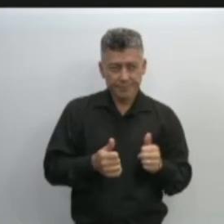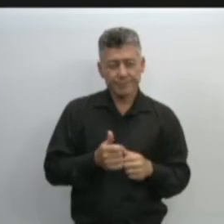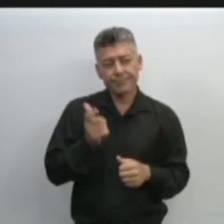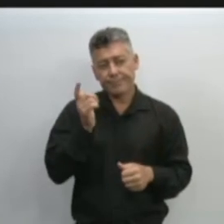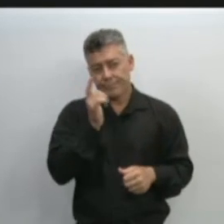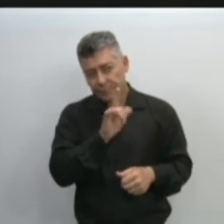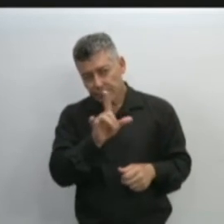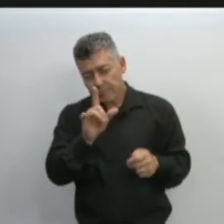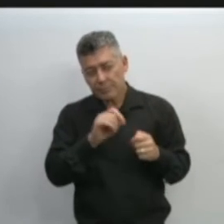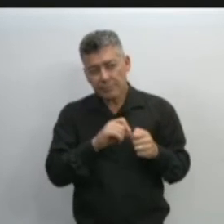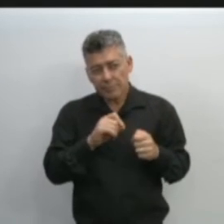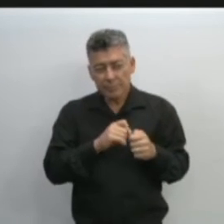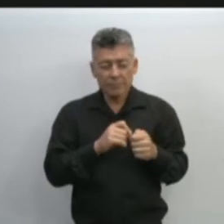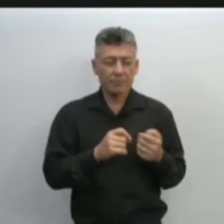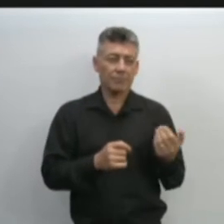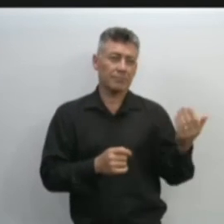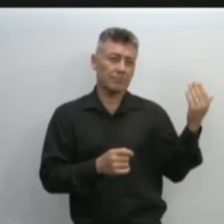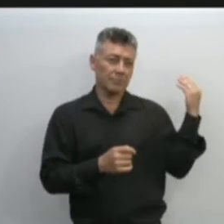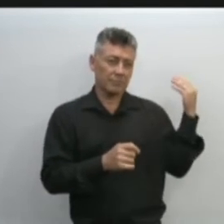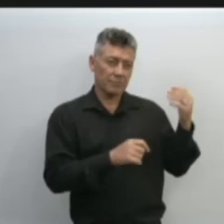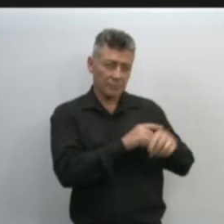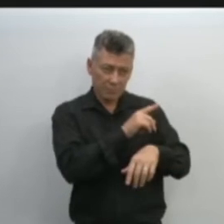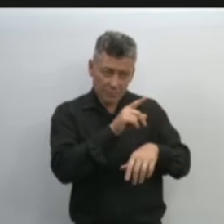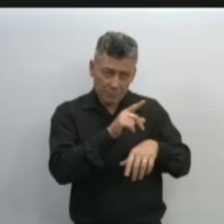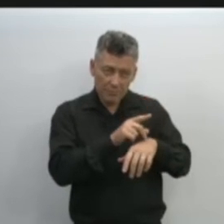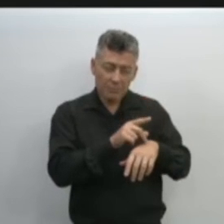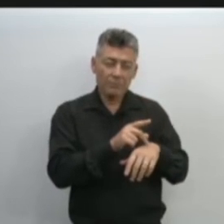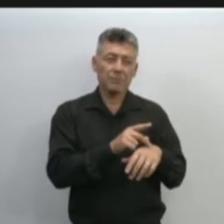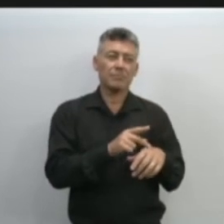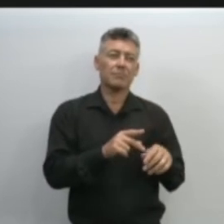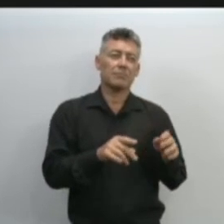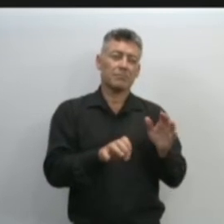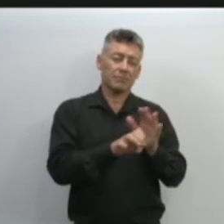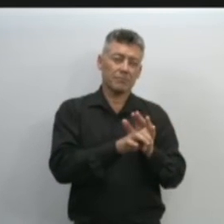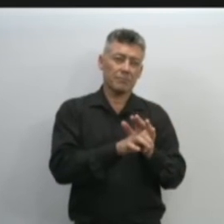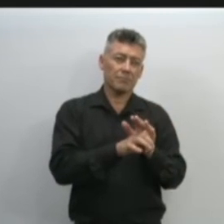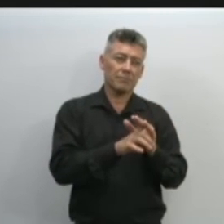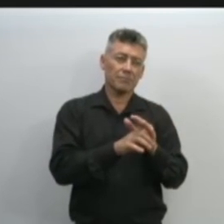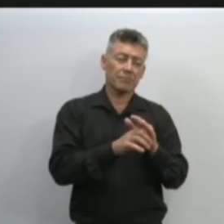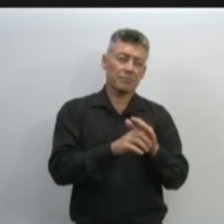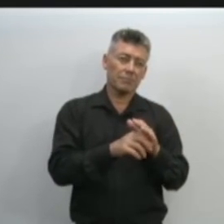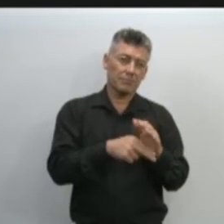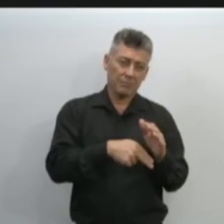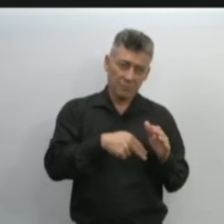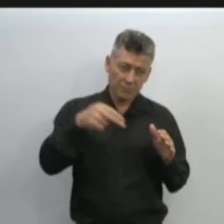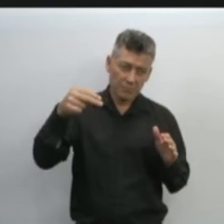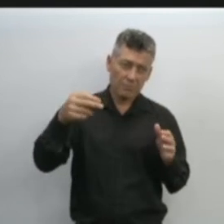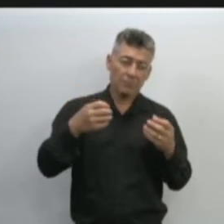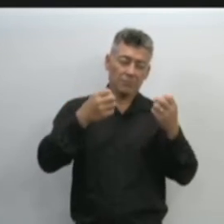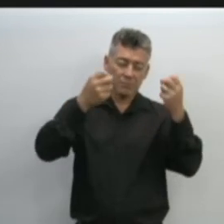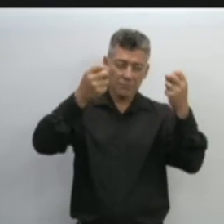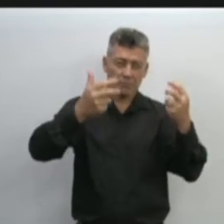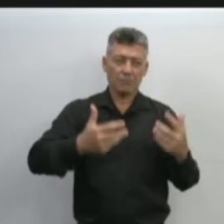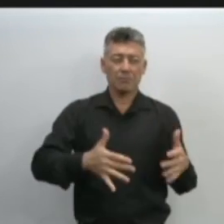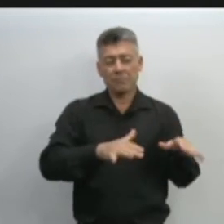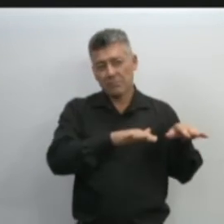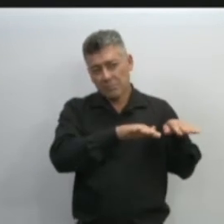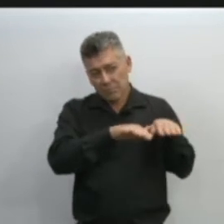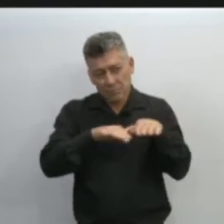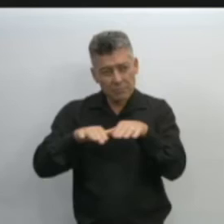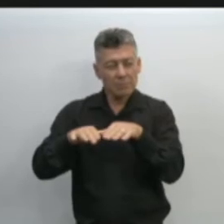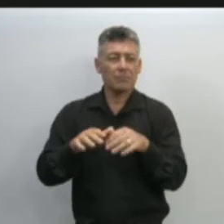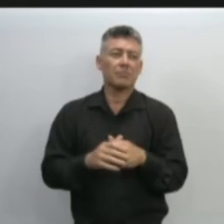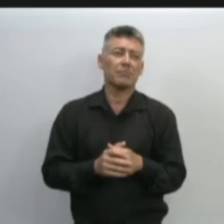gente já fez no nosso país, né, tendo um estatuto nacional, né, que traz a igualdade racial,